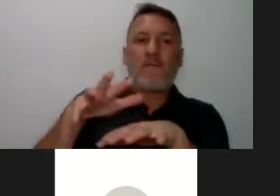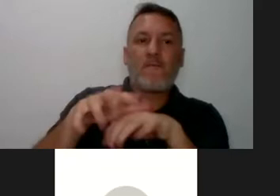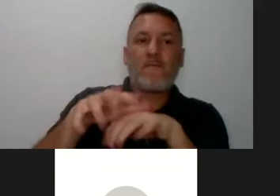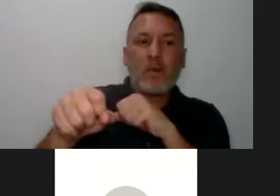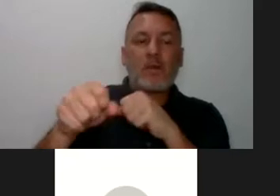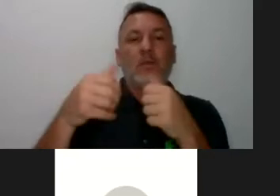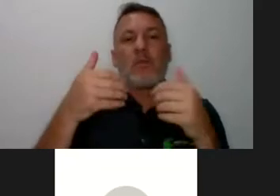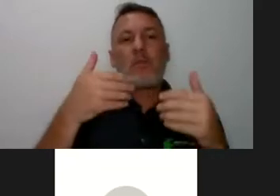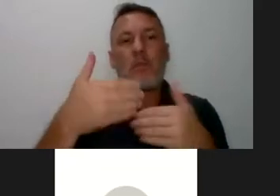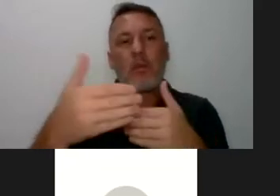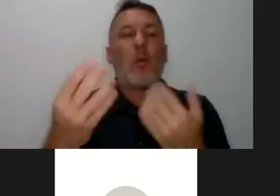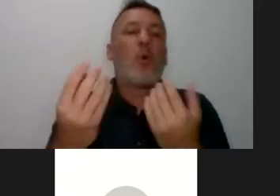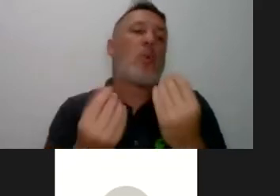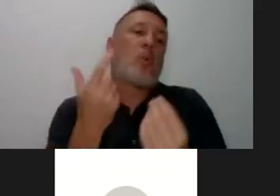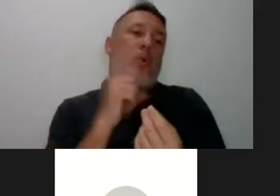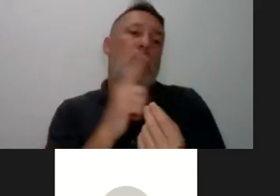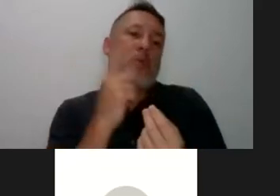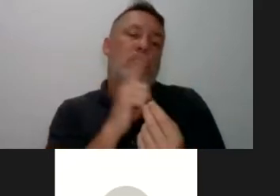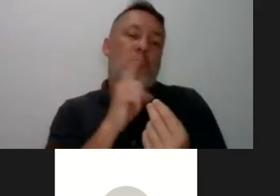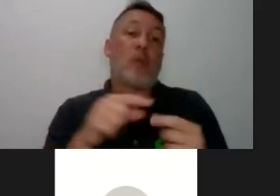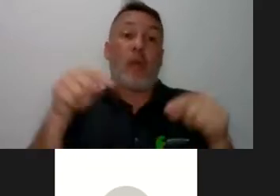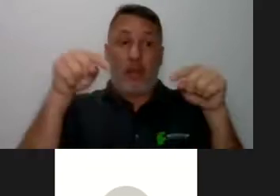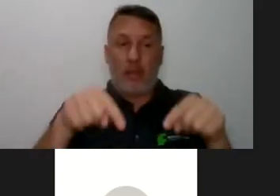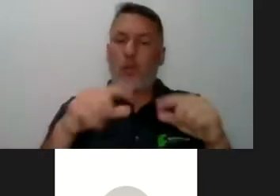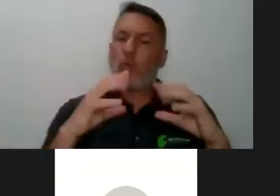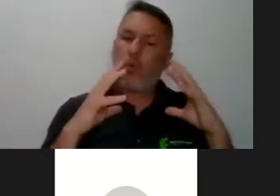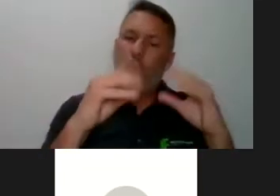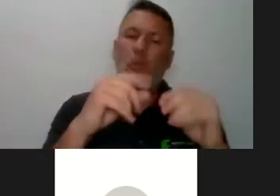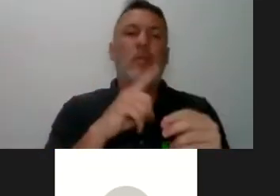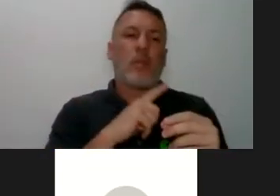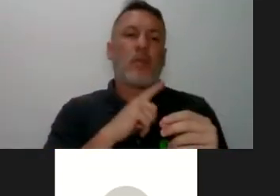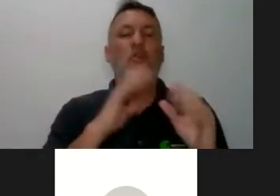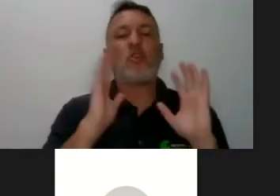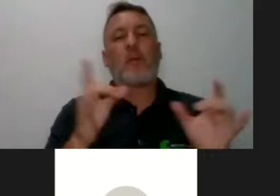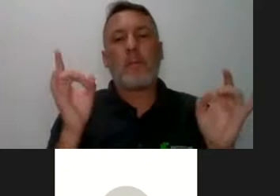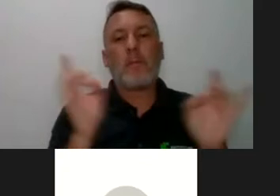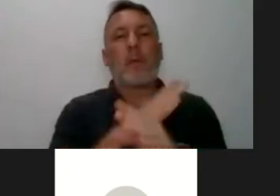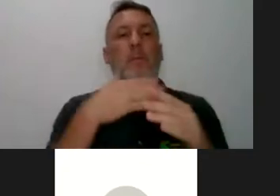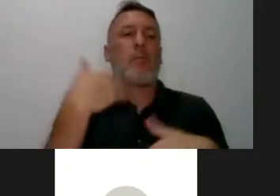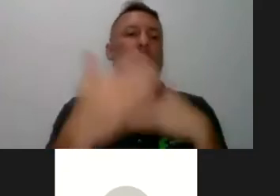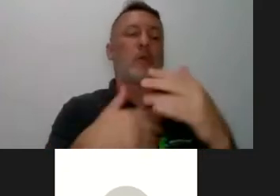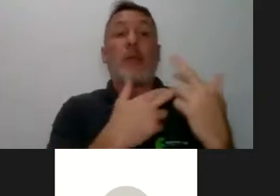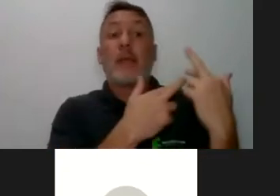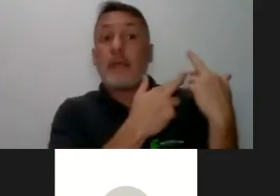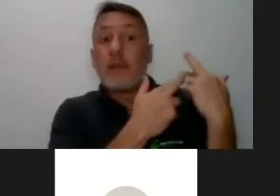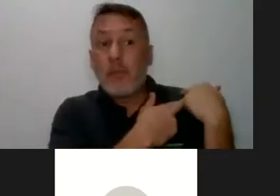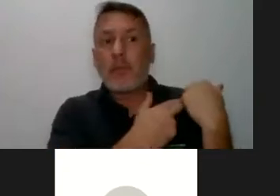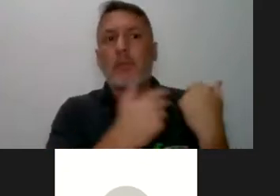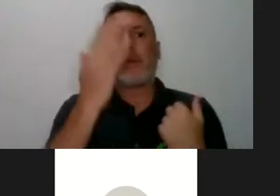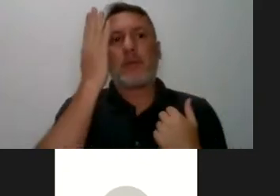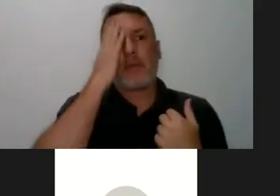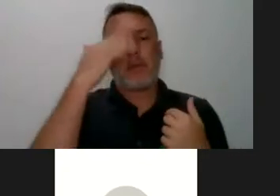a gente está aqui, estamos todos aqui envolvidos com esse processo, responsáveis por esse